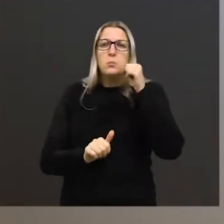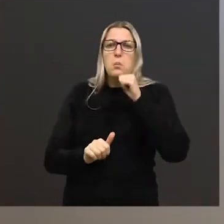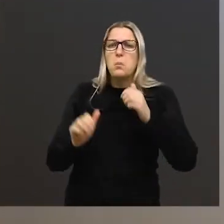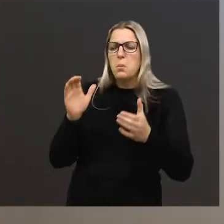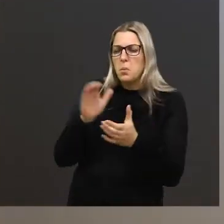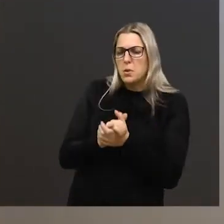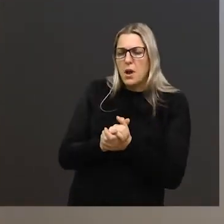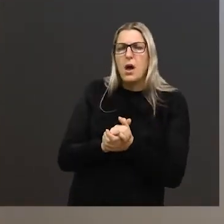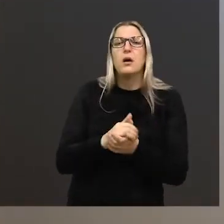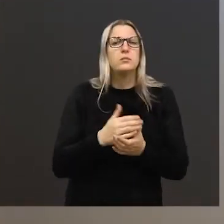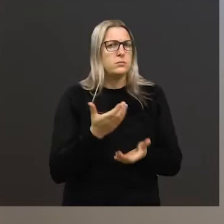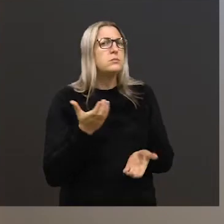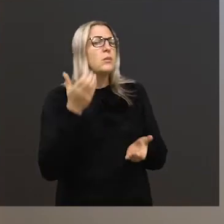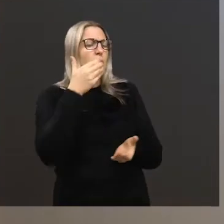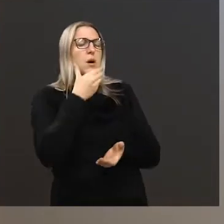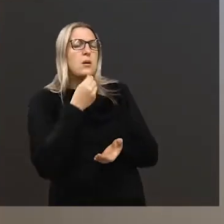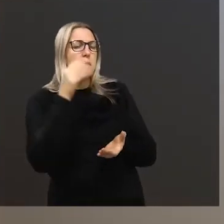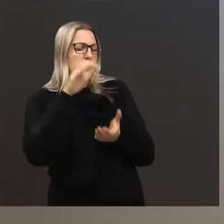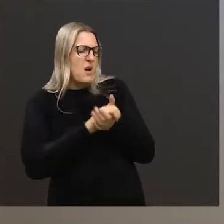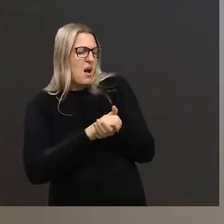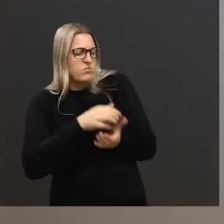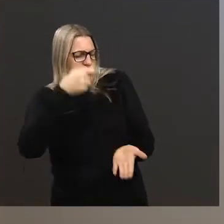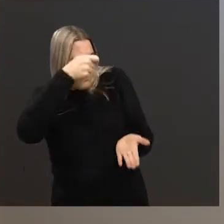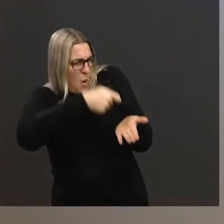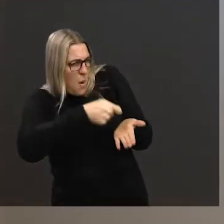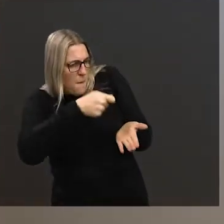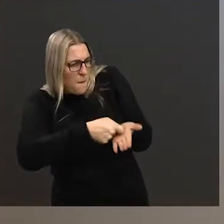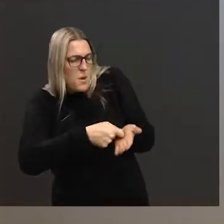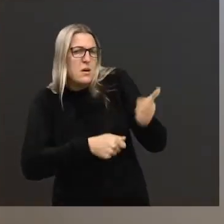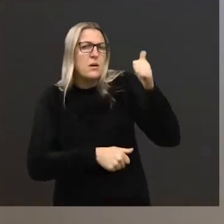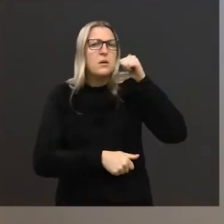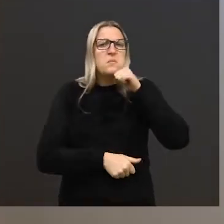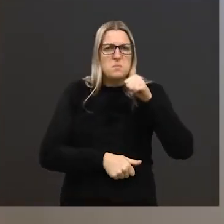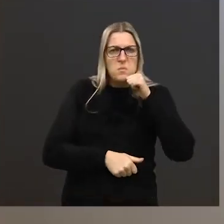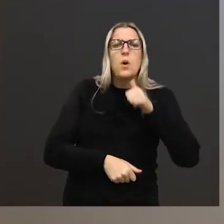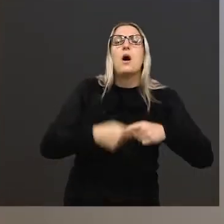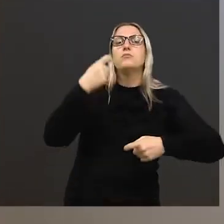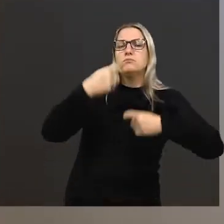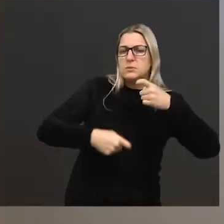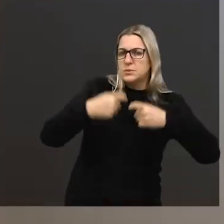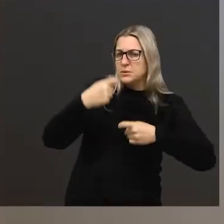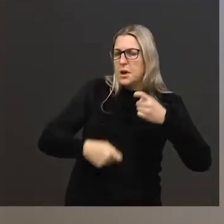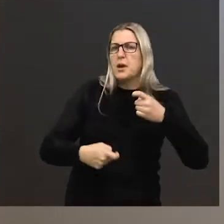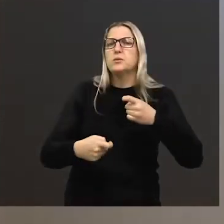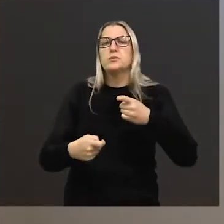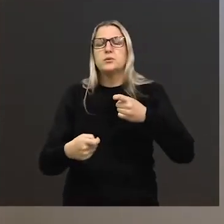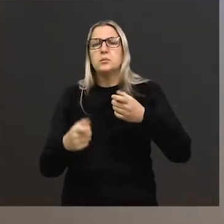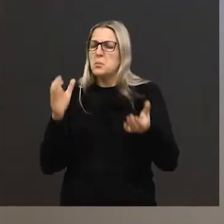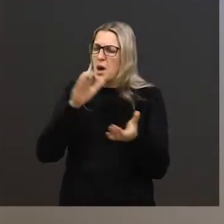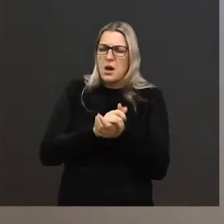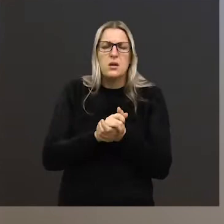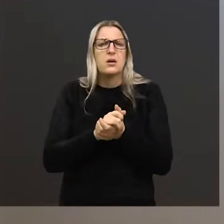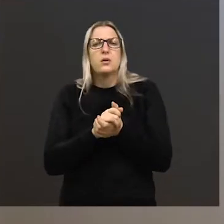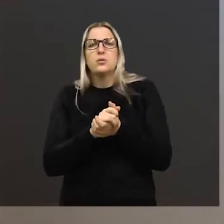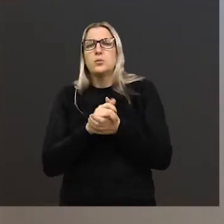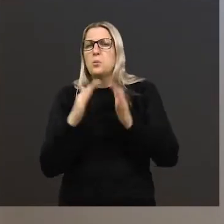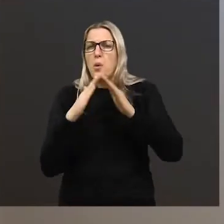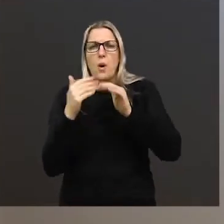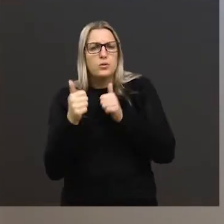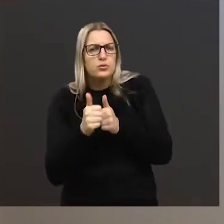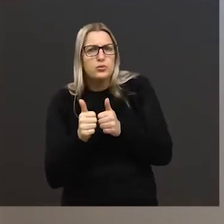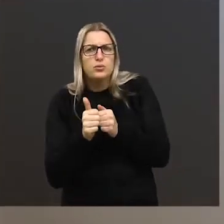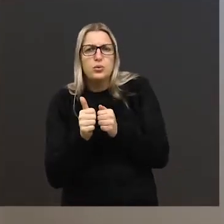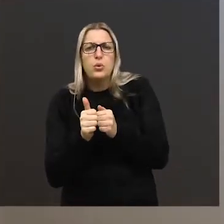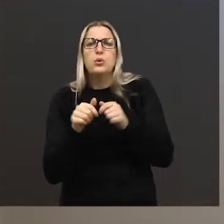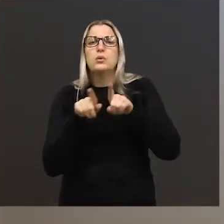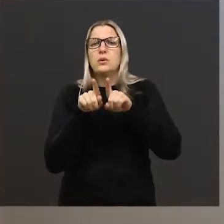ser forçada a manter a relação sexual, ainda que com seu marido ou com seu companheiro ou seu namorado, é sim uma violência sexual